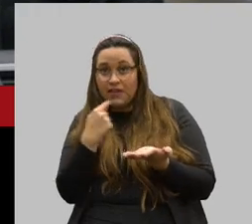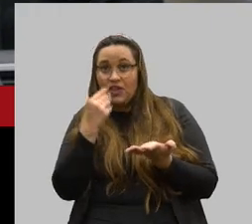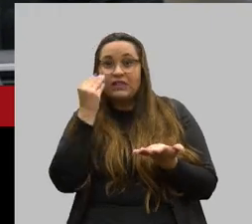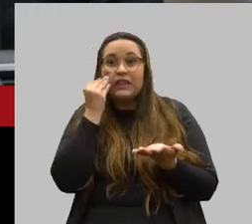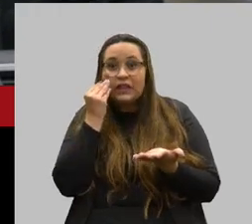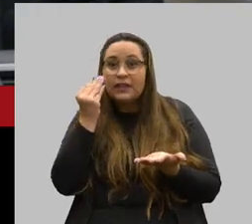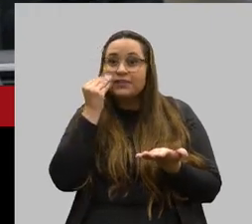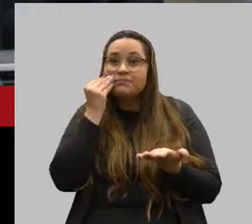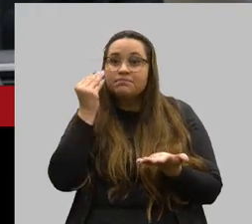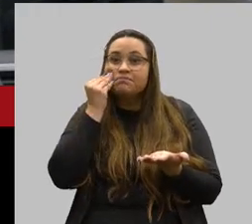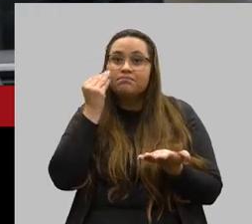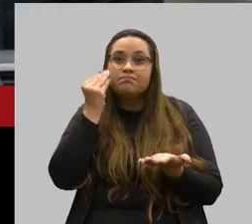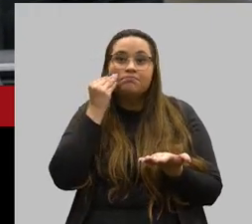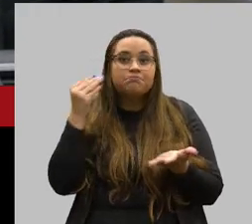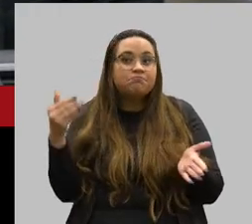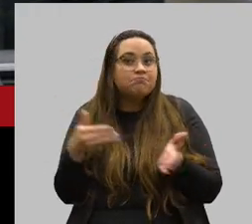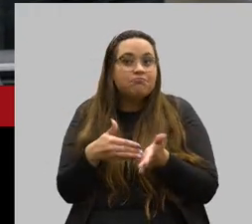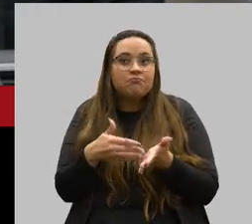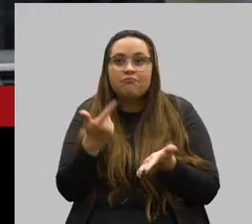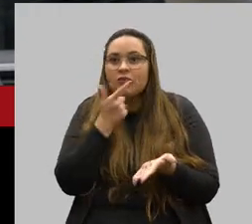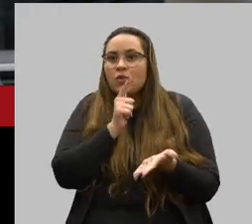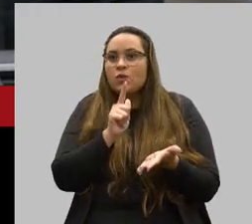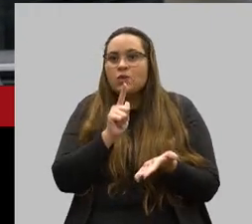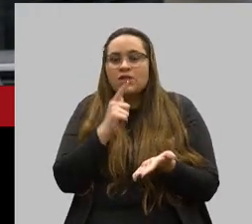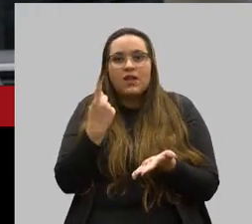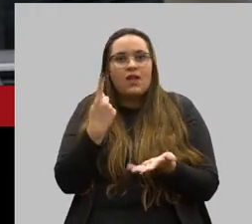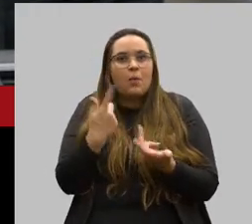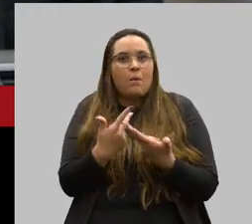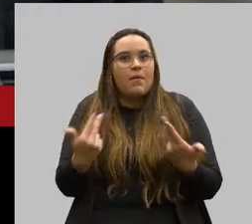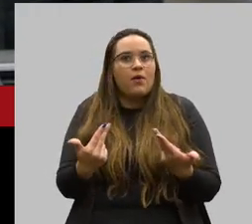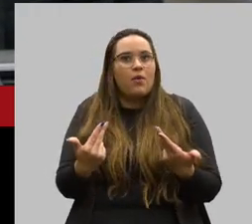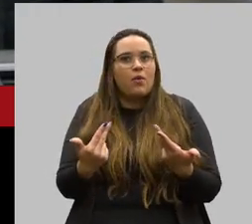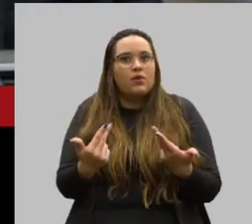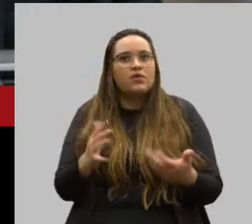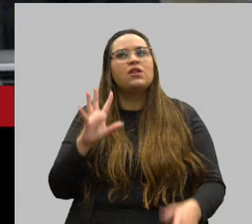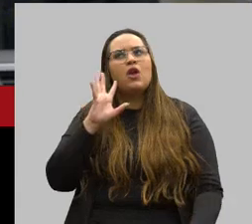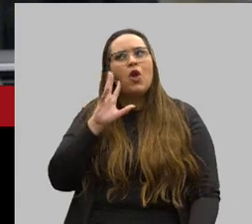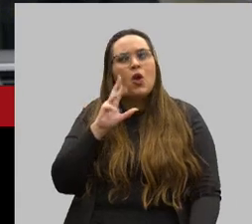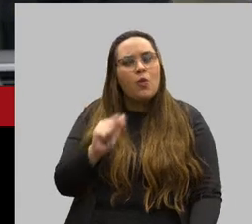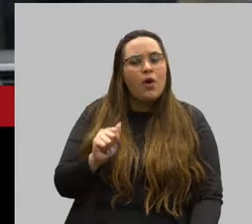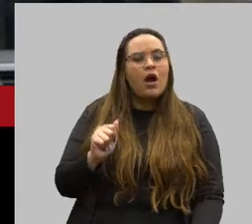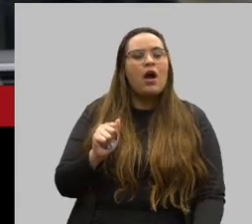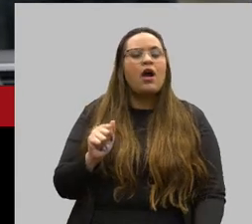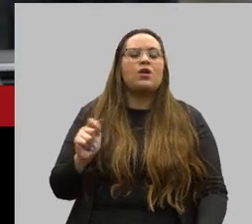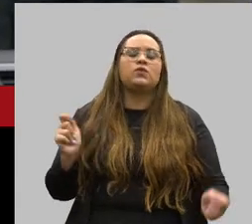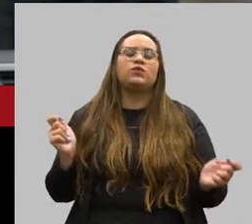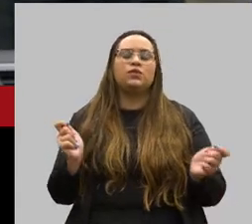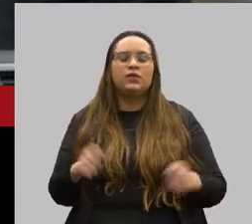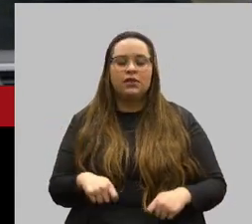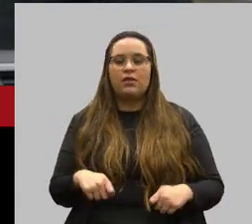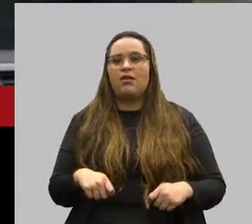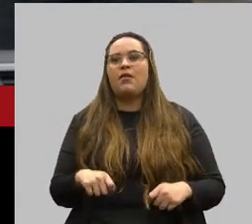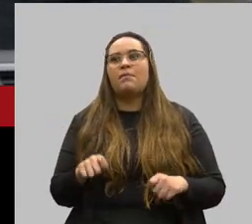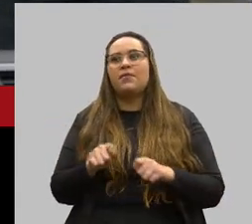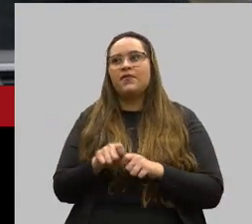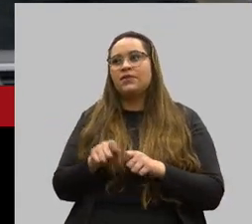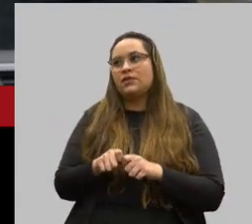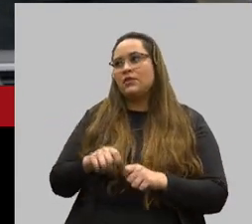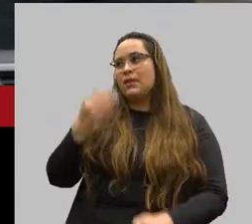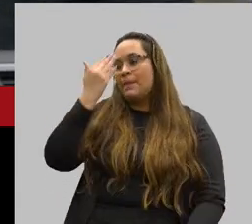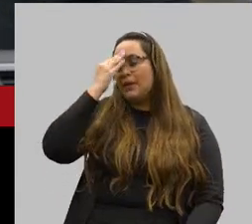pra gente vendo se não pode ser uma alternativa eu acho que poderia ser se a gente entender que um